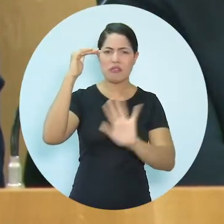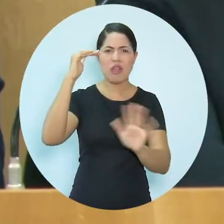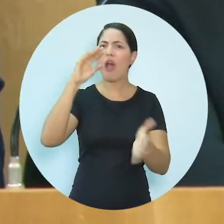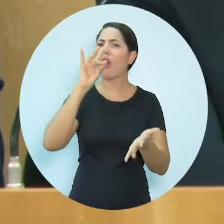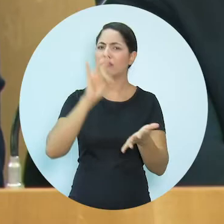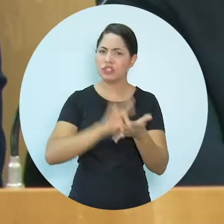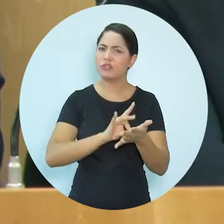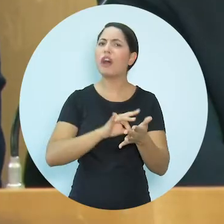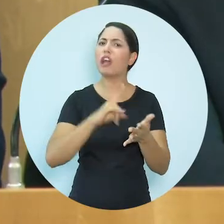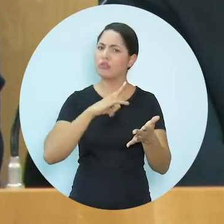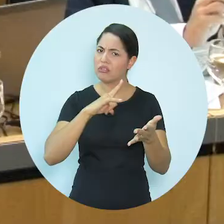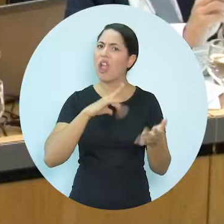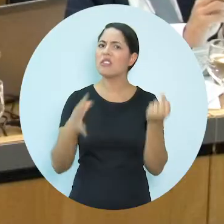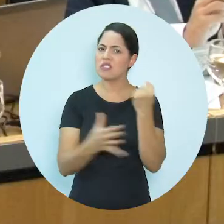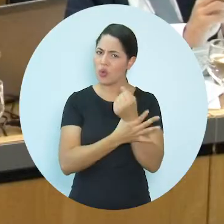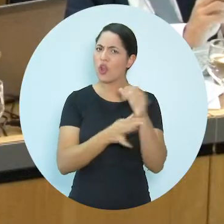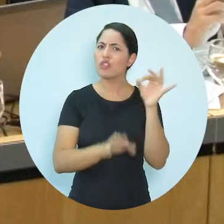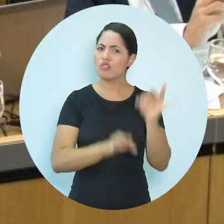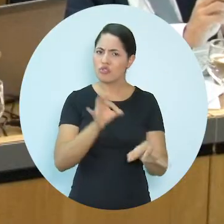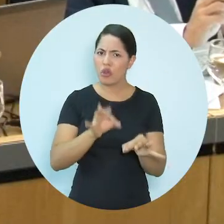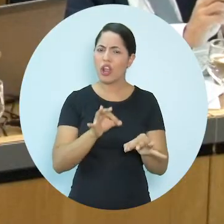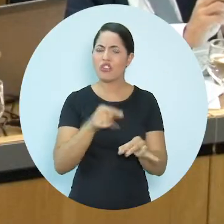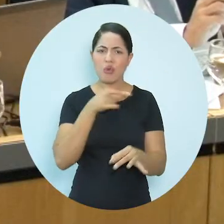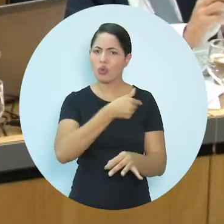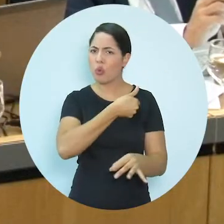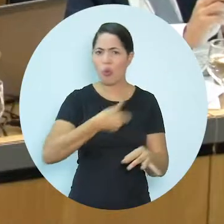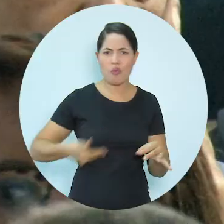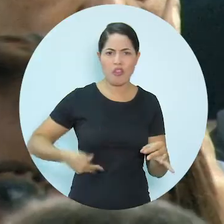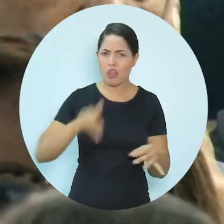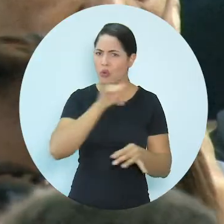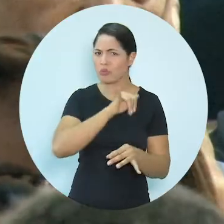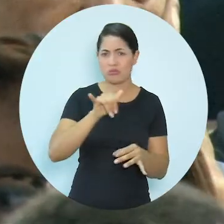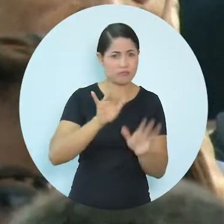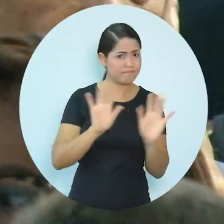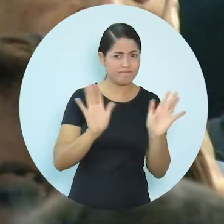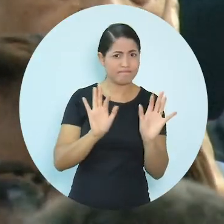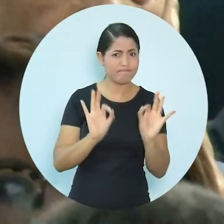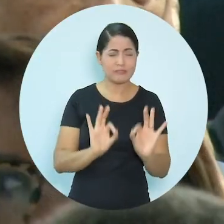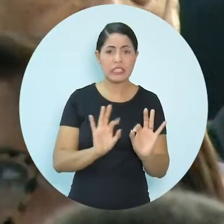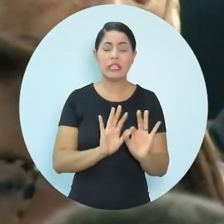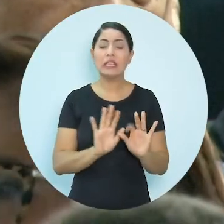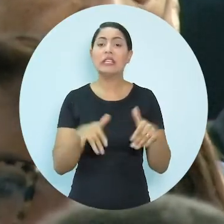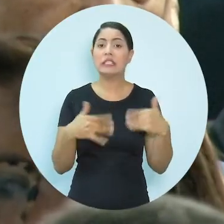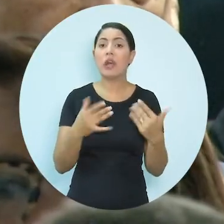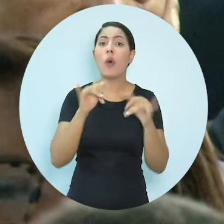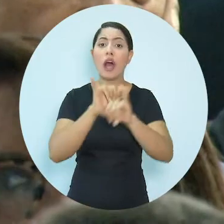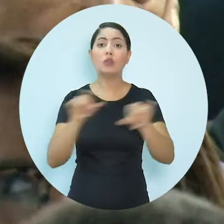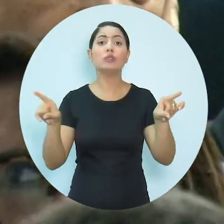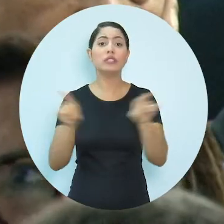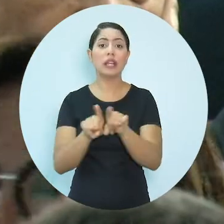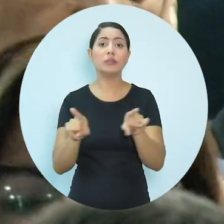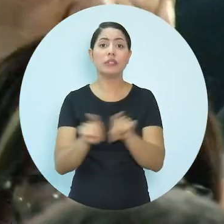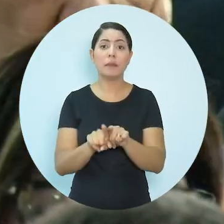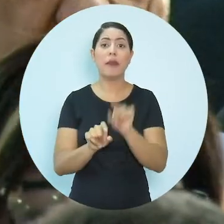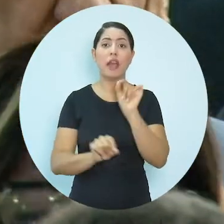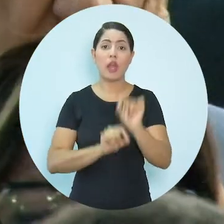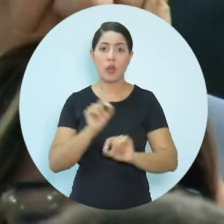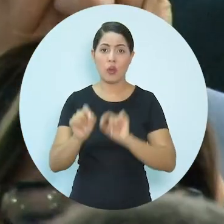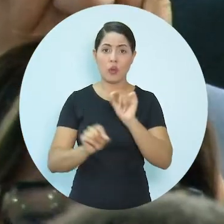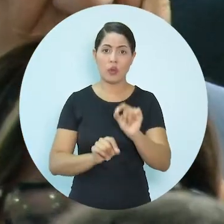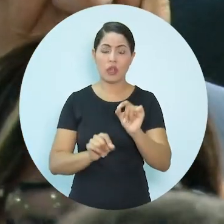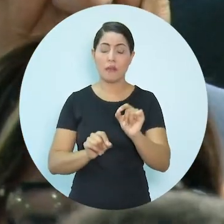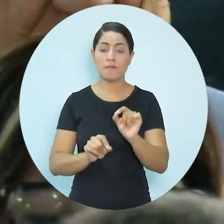gera insegurança jurídica, assim como afirmado pelo governo. Além disso, foi reafirmado que a legislação,